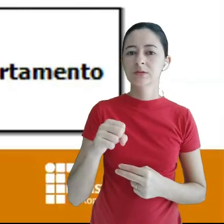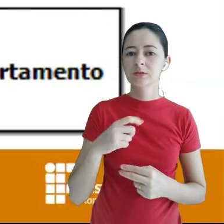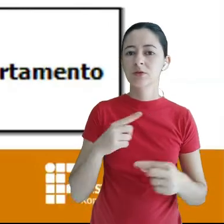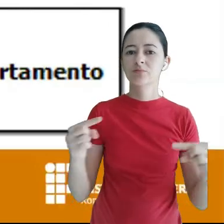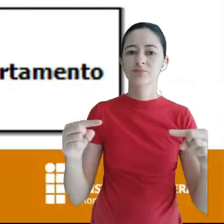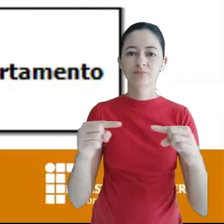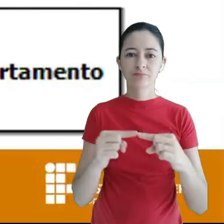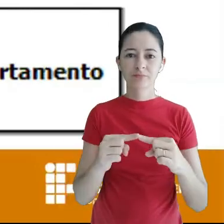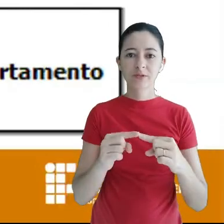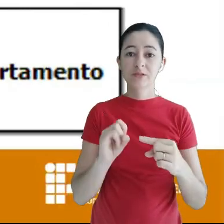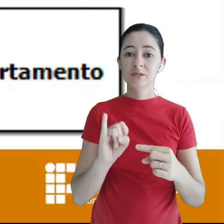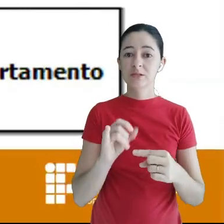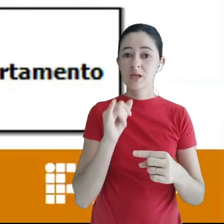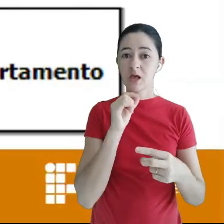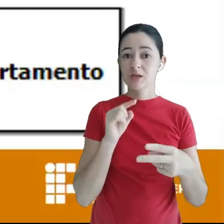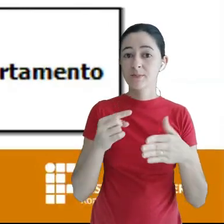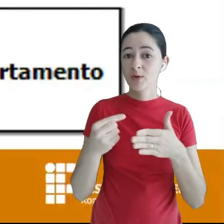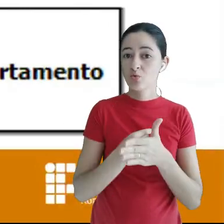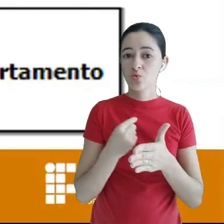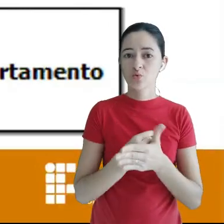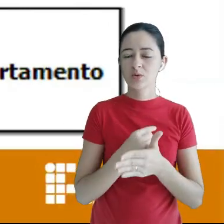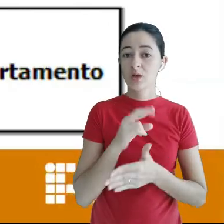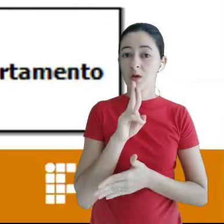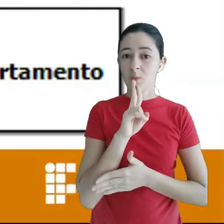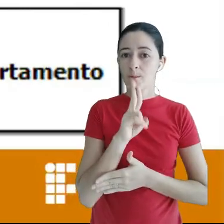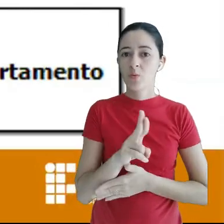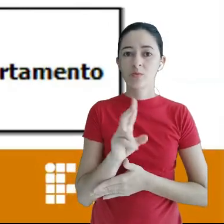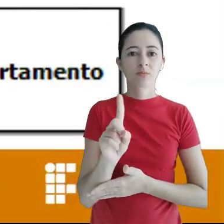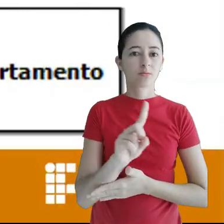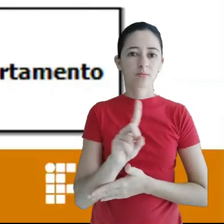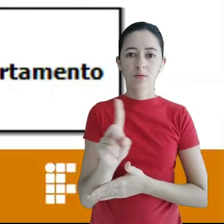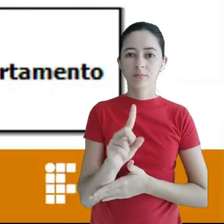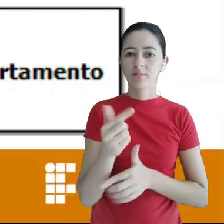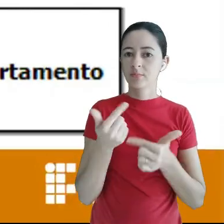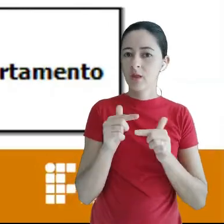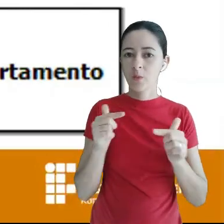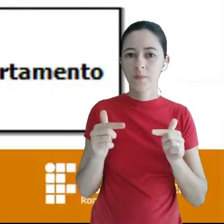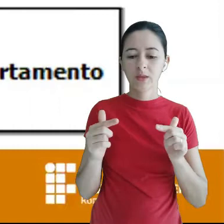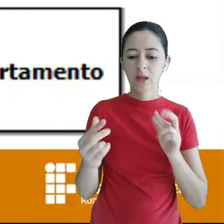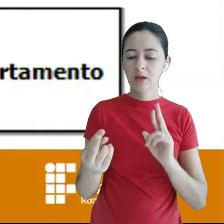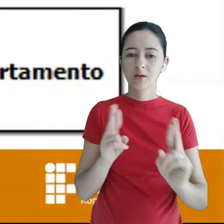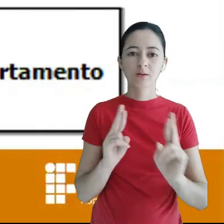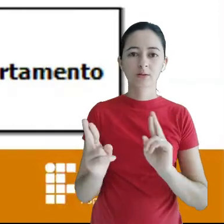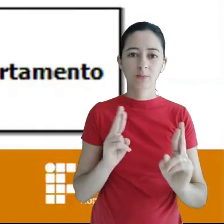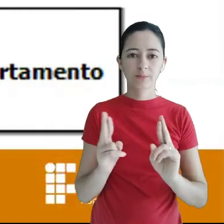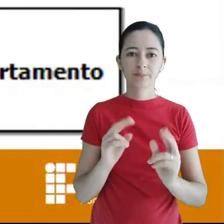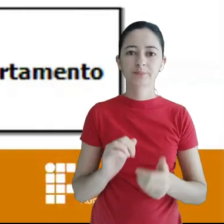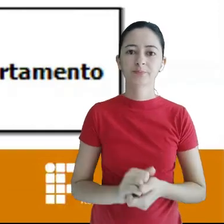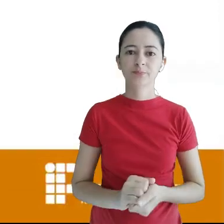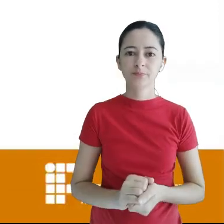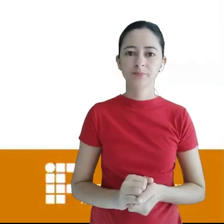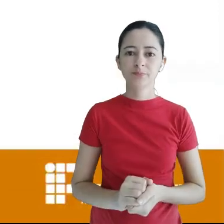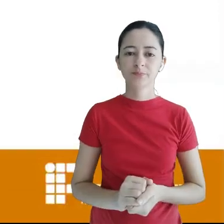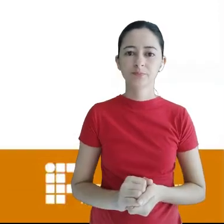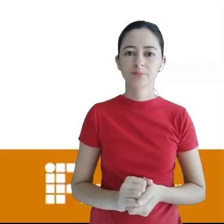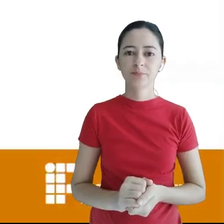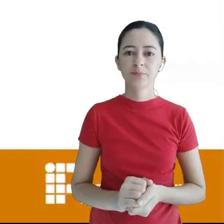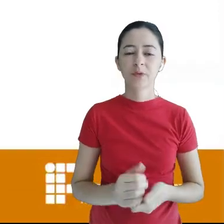relaciona. Se as duas for não, não relaciona. Deu para entender? Sim ou não? Então, vamos lá.